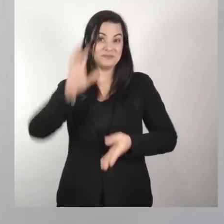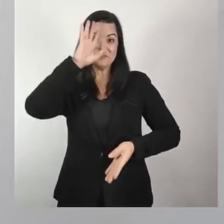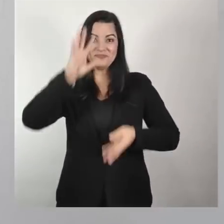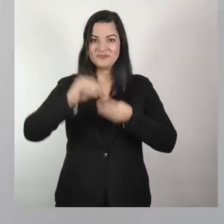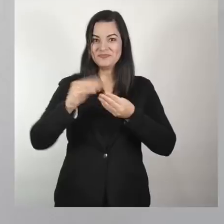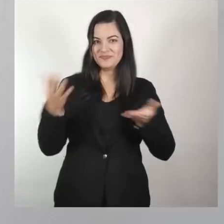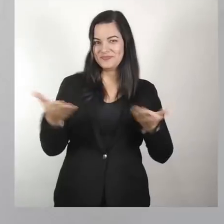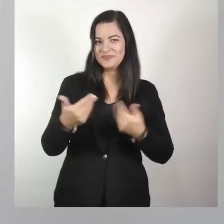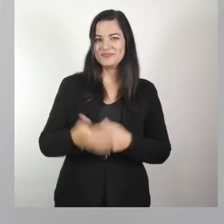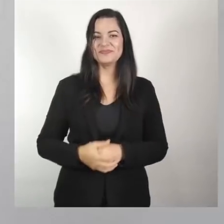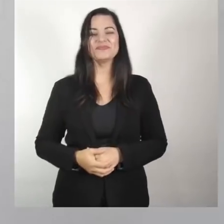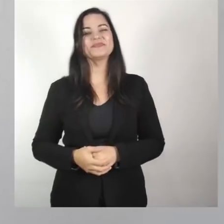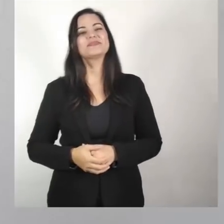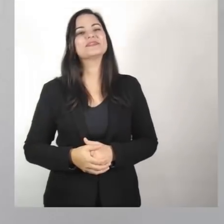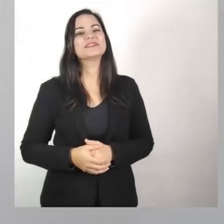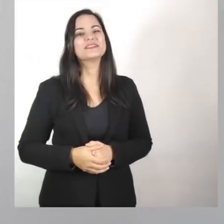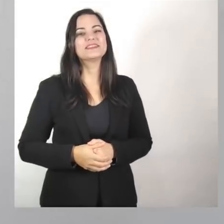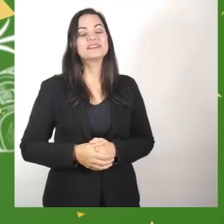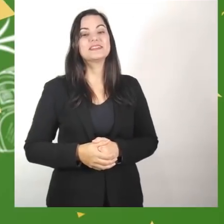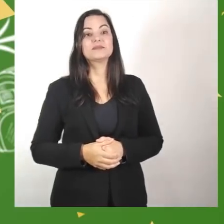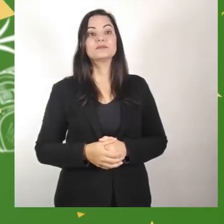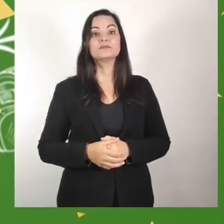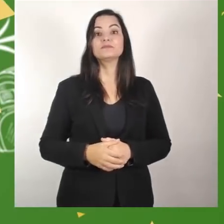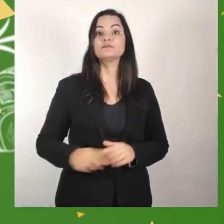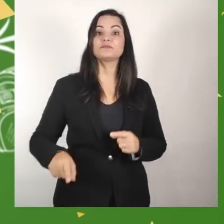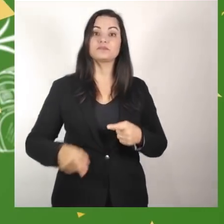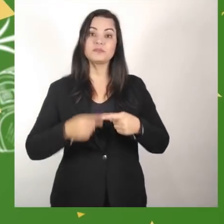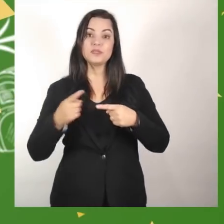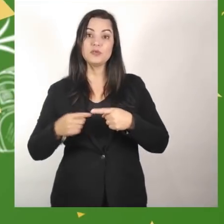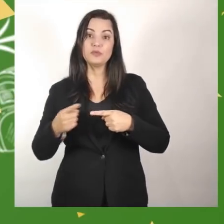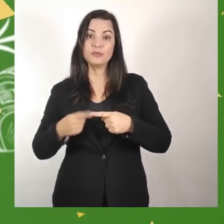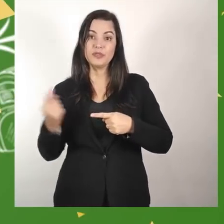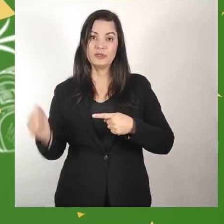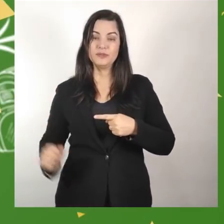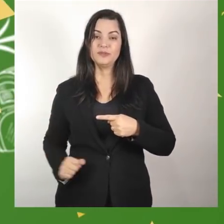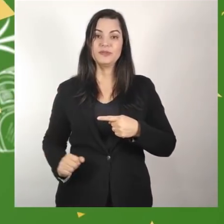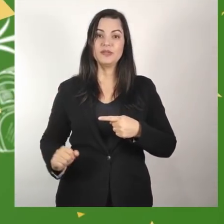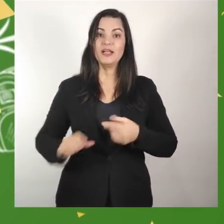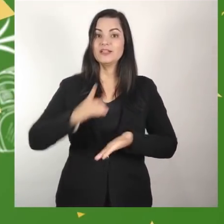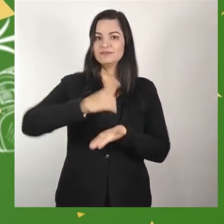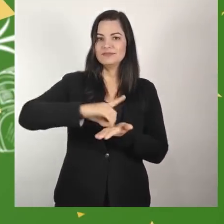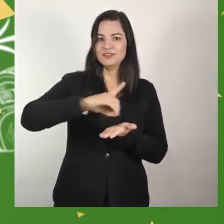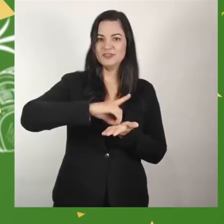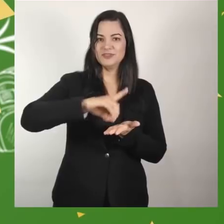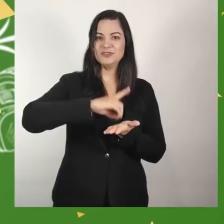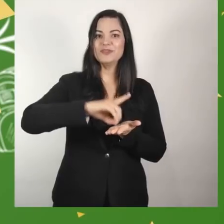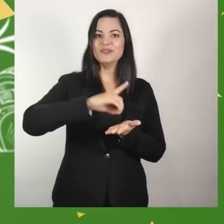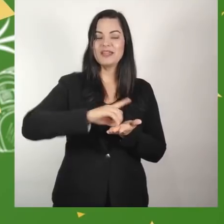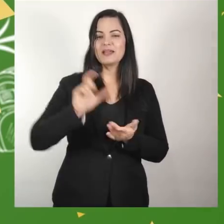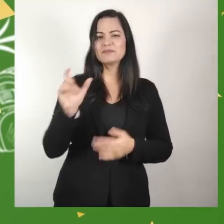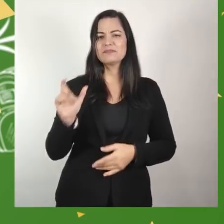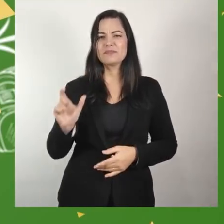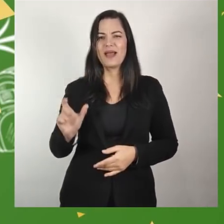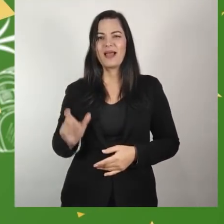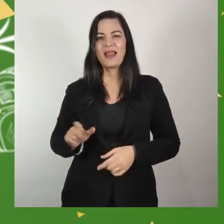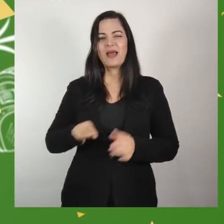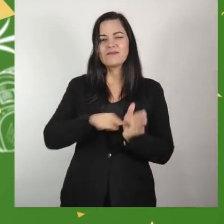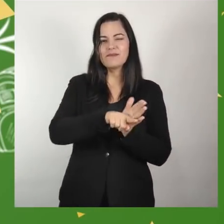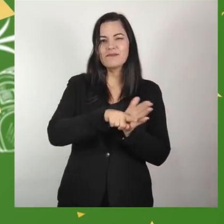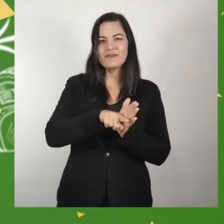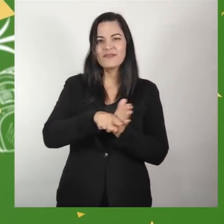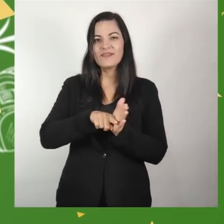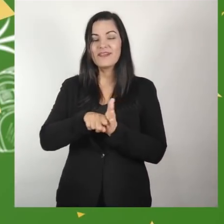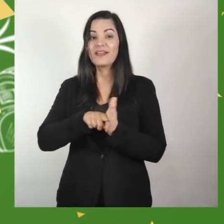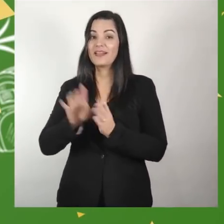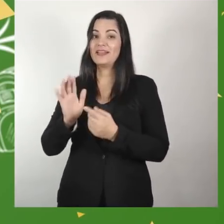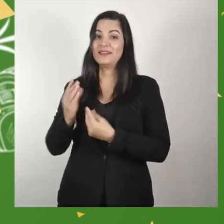Sudeste. Vamos à síntese do desafio? Então, primeira coisa, o dicionário ilustrado,